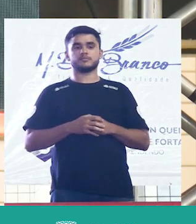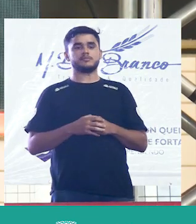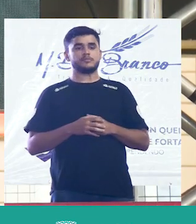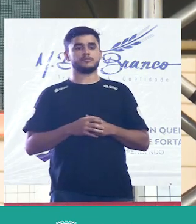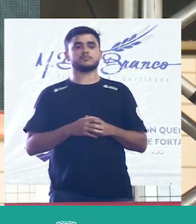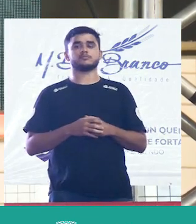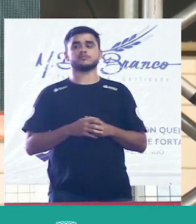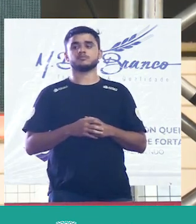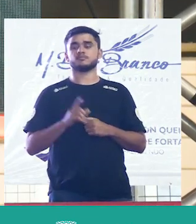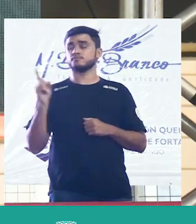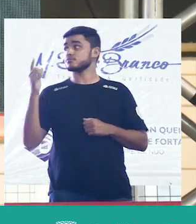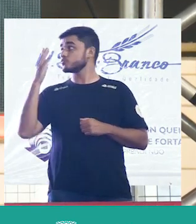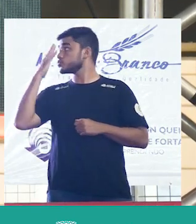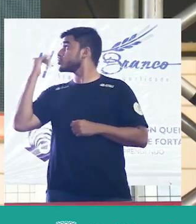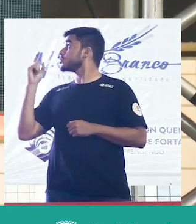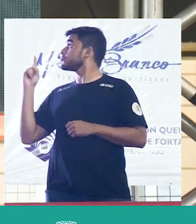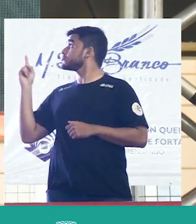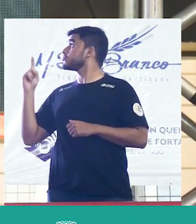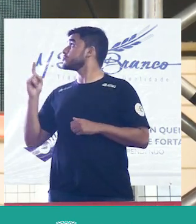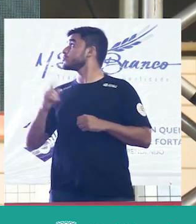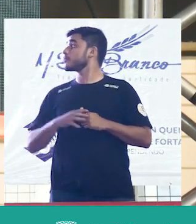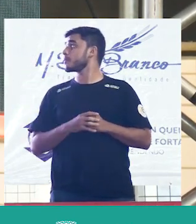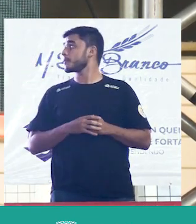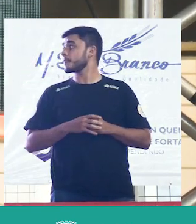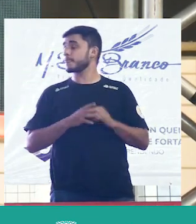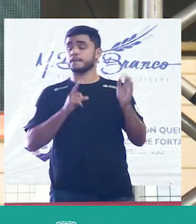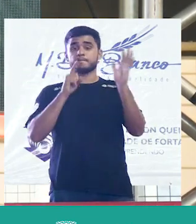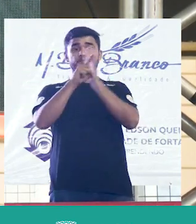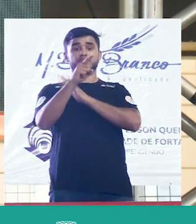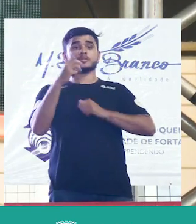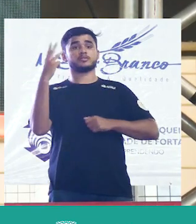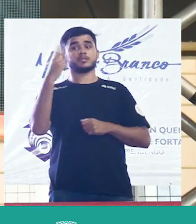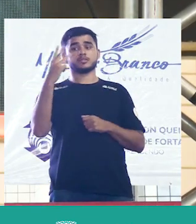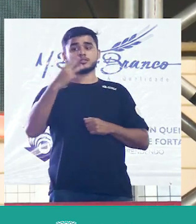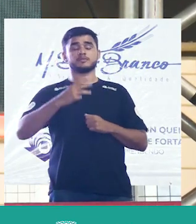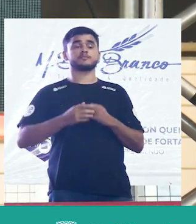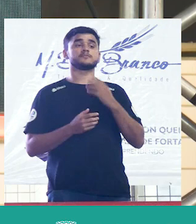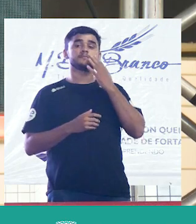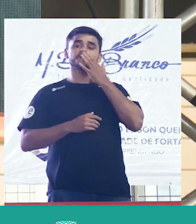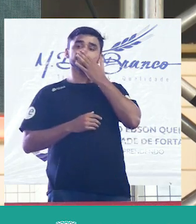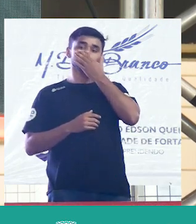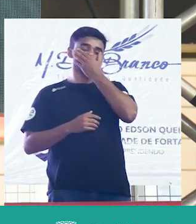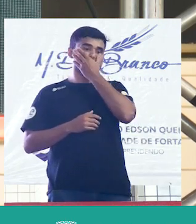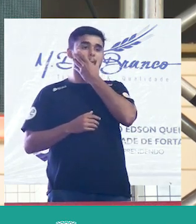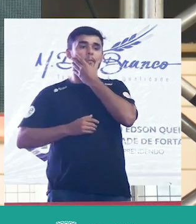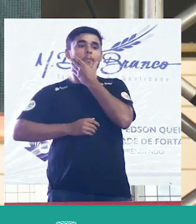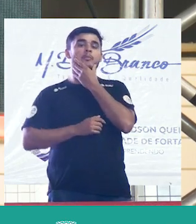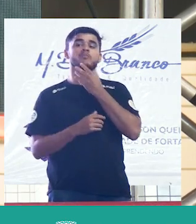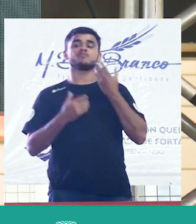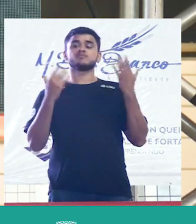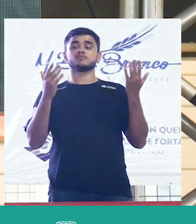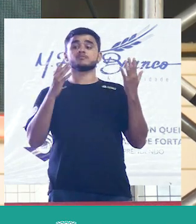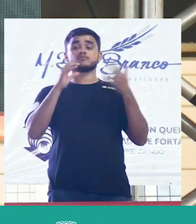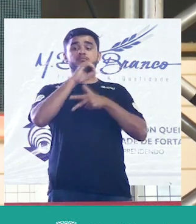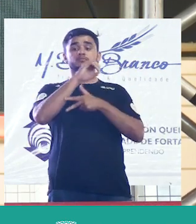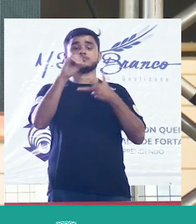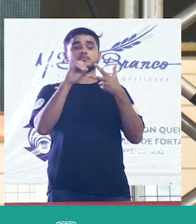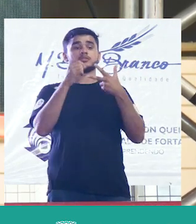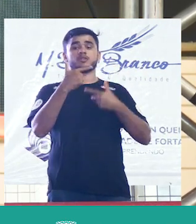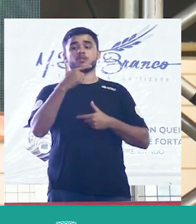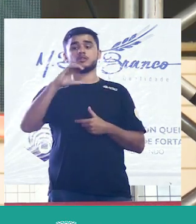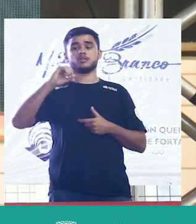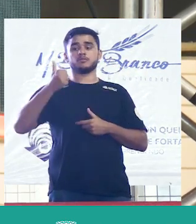se é de classe ou de casa, viu, pessoal? É a questão 3, ou de classe ou de casa. E é uma questão da prova do Enem de